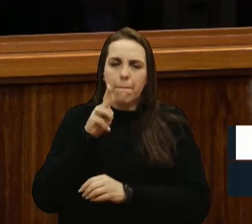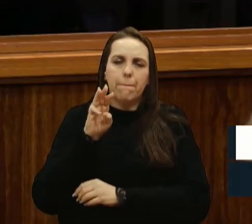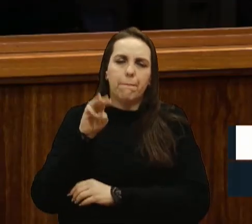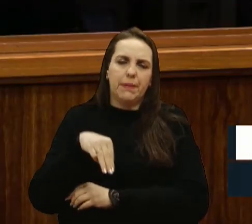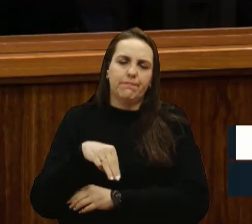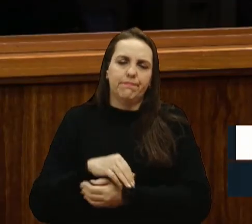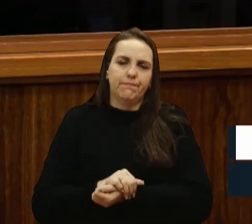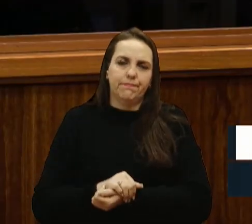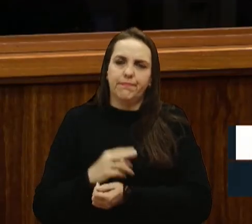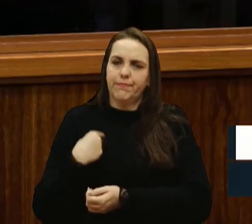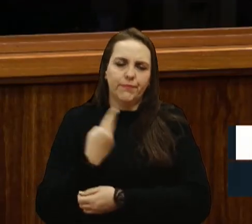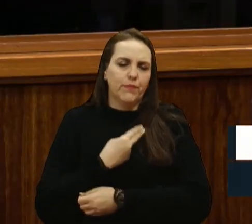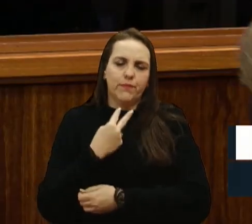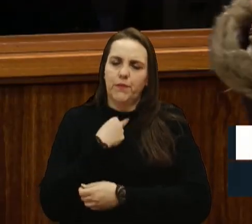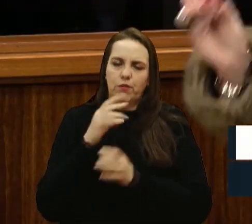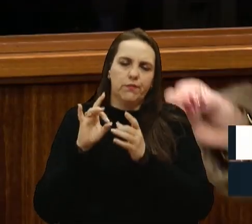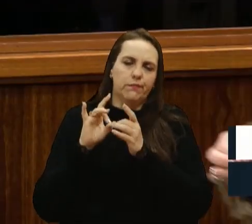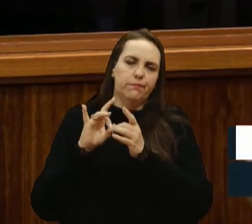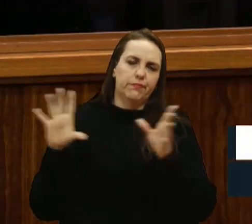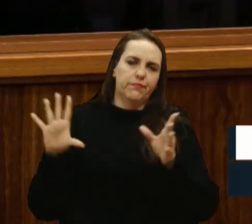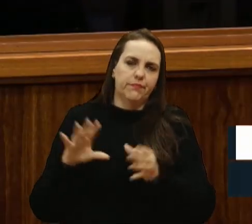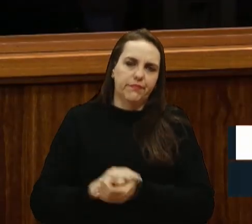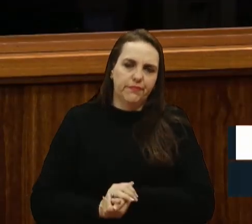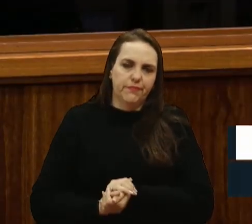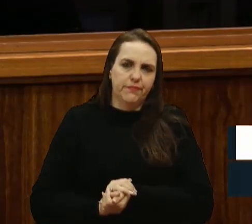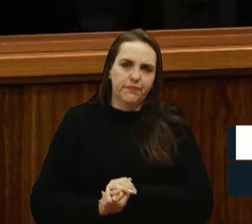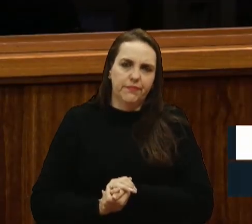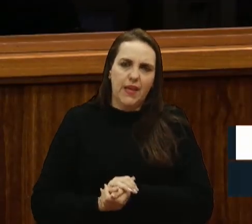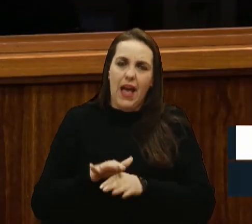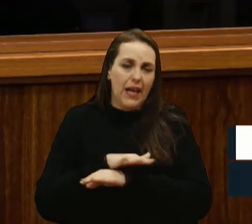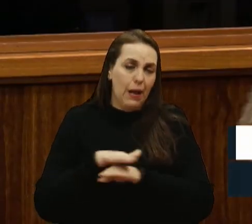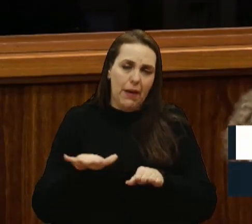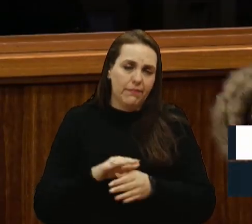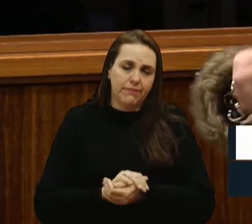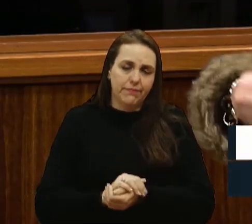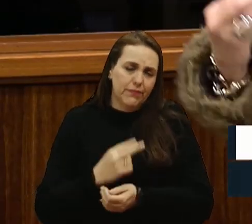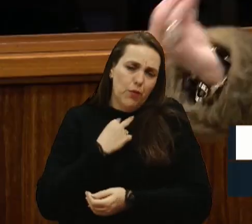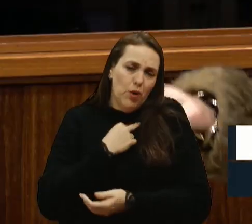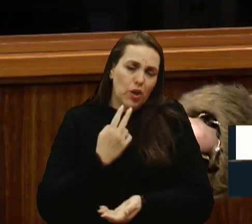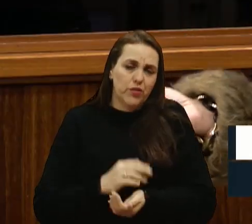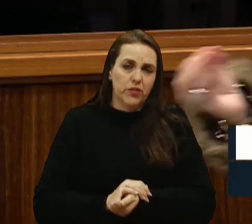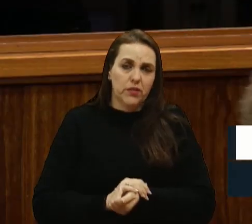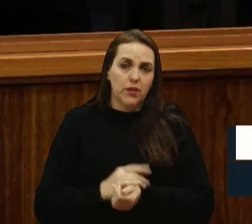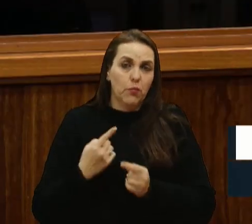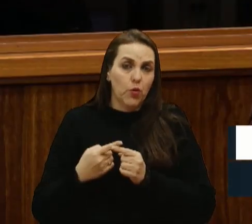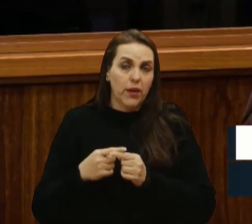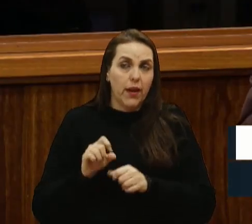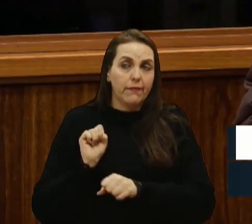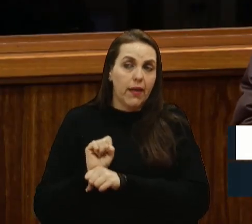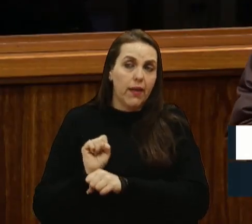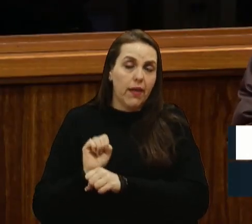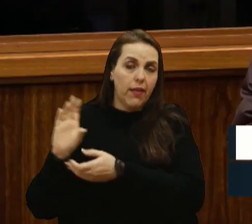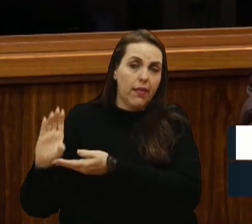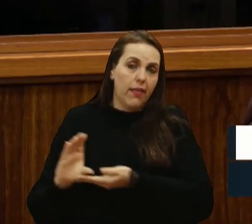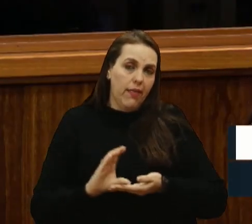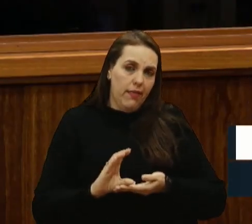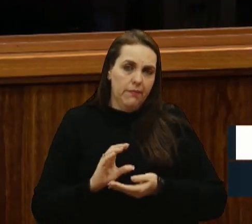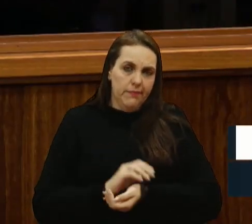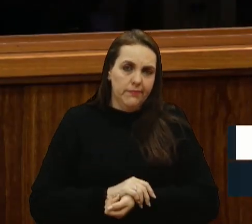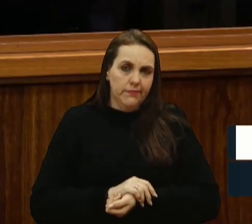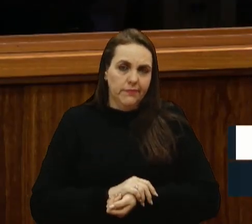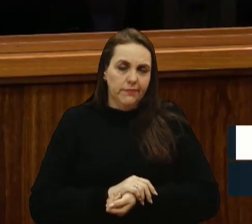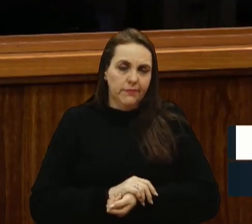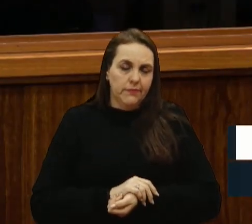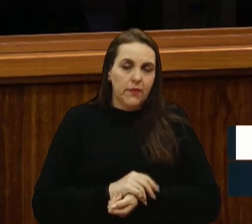nós não podemos abrir mão de esvaziar o PIN porque ele está dependendo de uma emenda. A outra